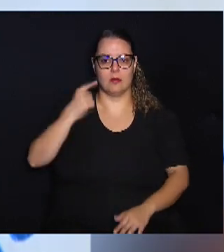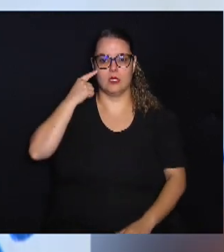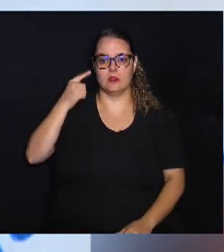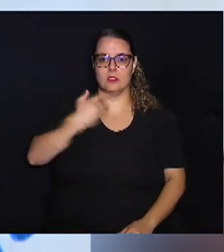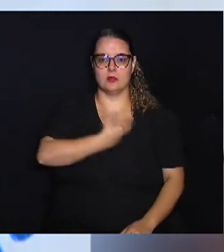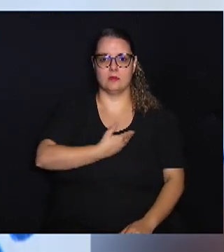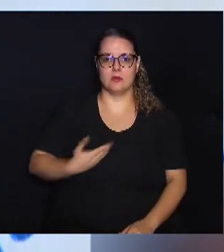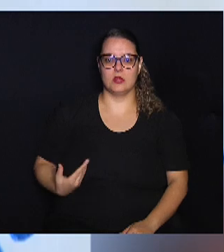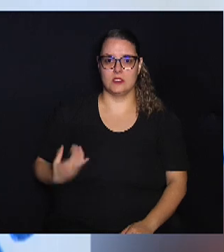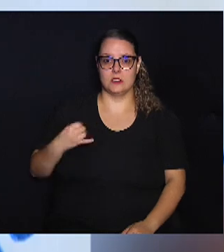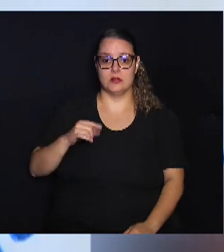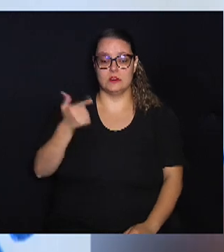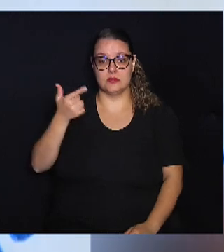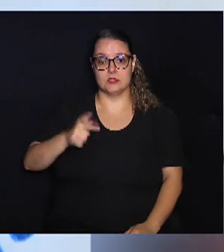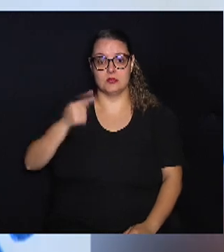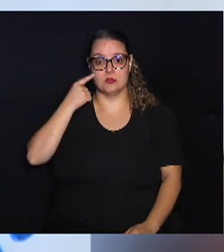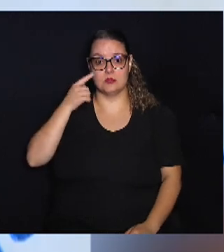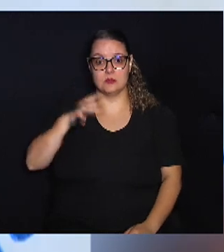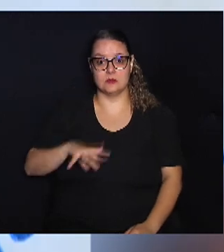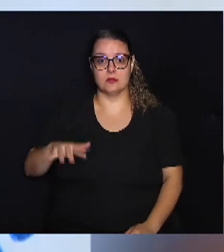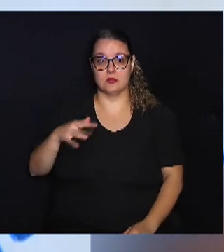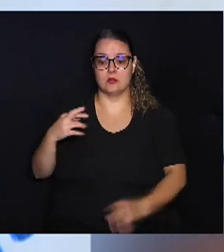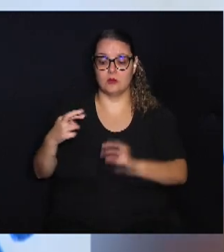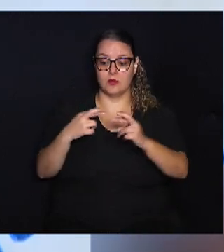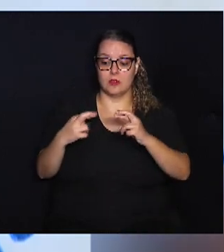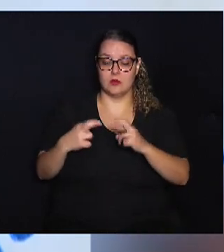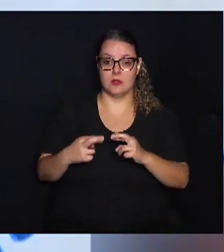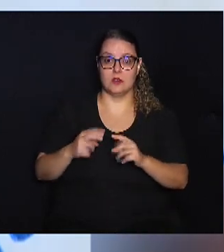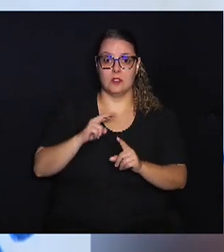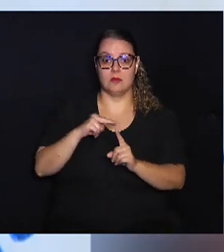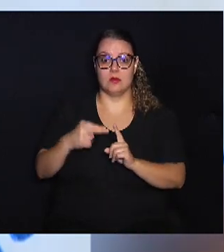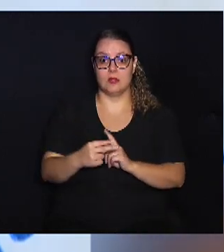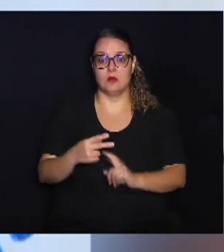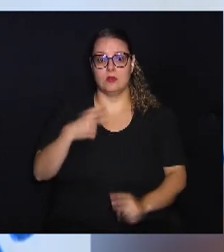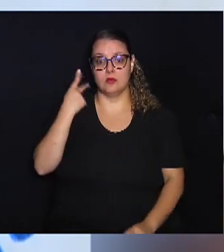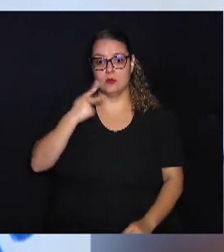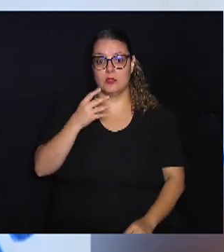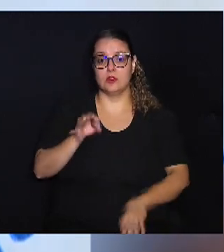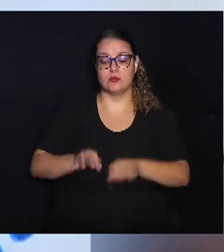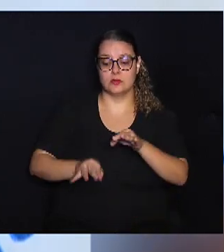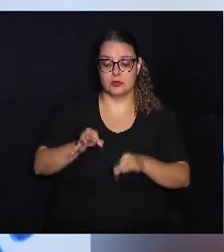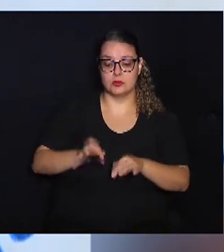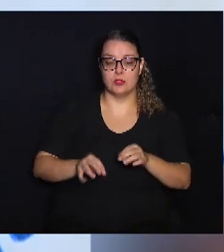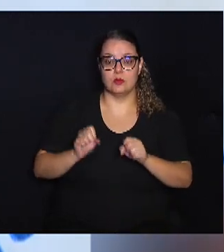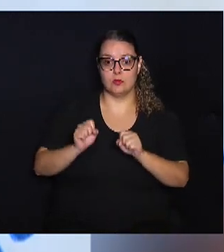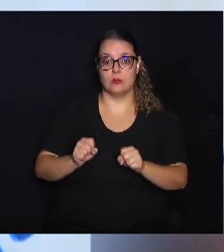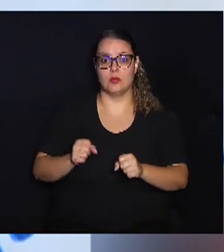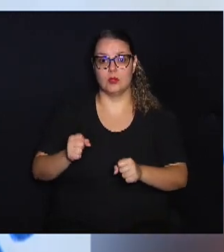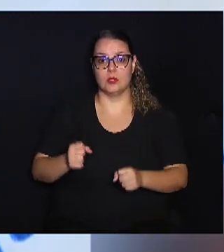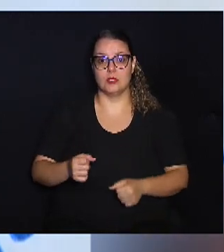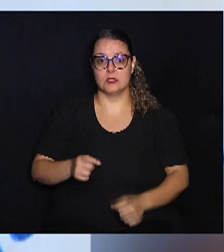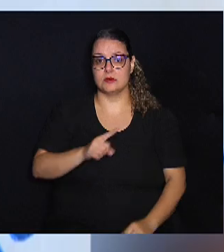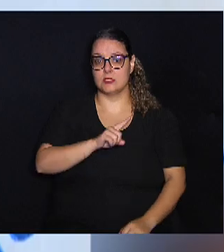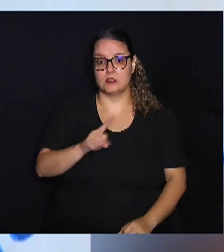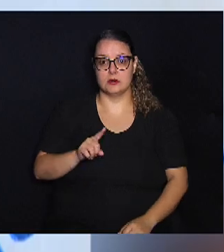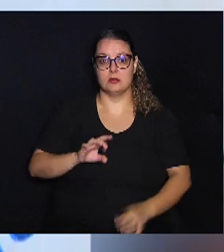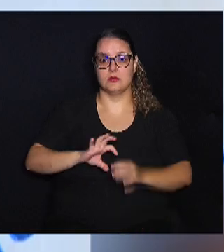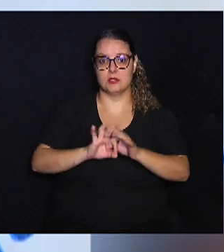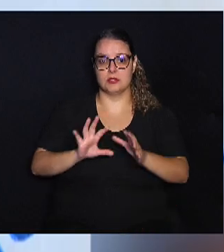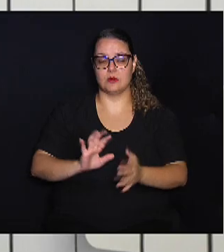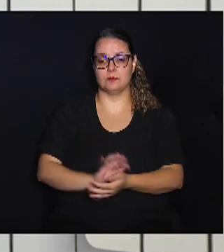ele mantiver essa intenção, verificar aspectos políticos e jurídicos que possam impedir a intenção do governador.